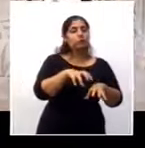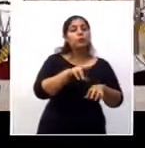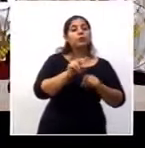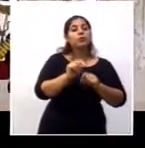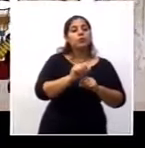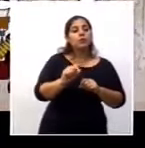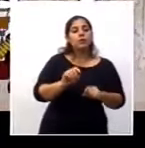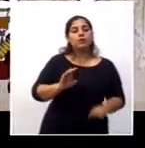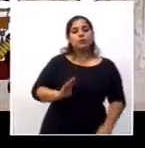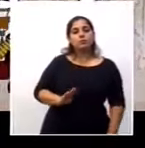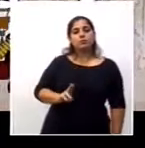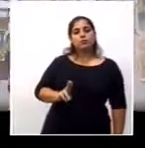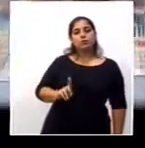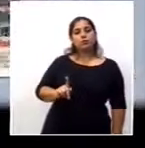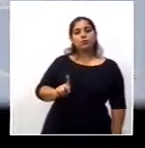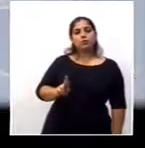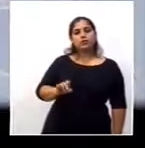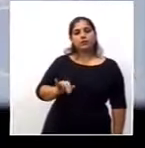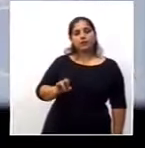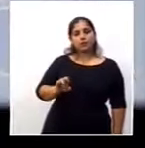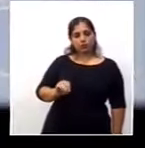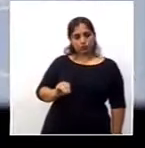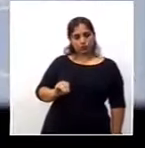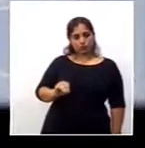chamados bugreiros.